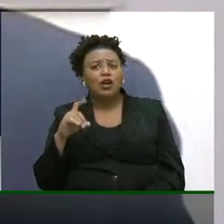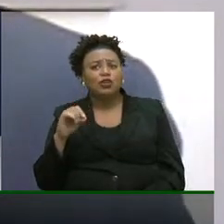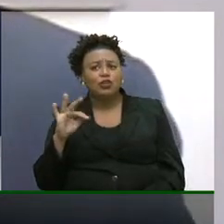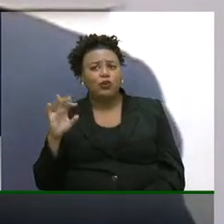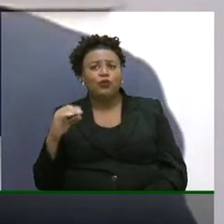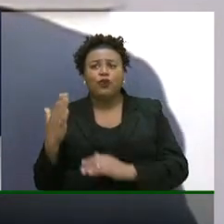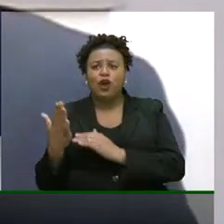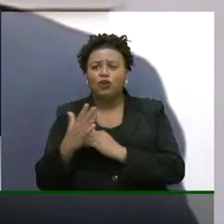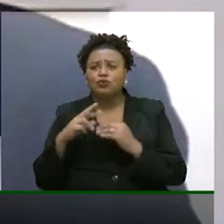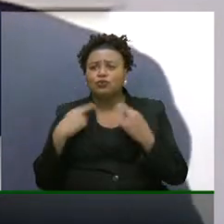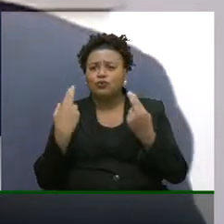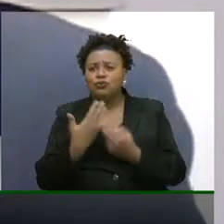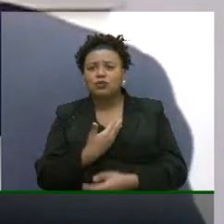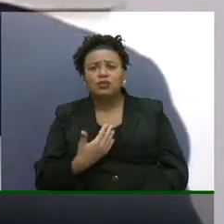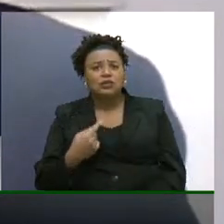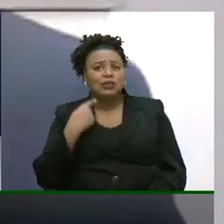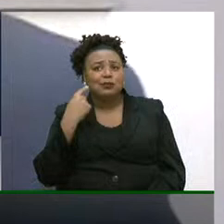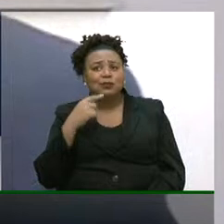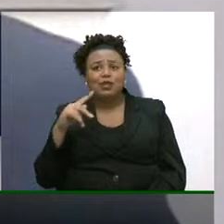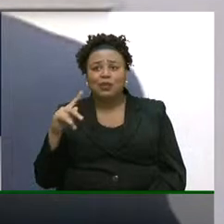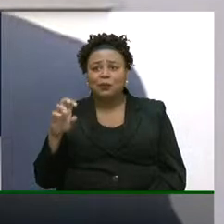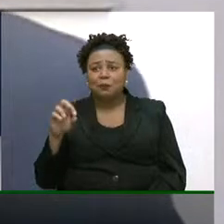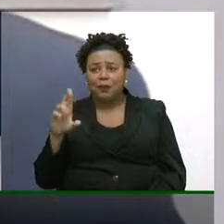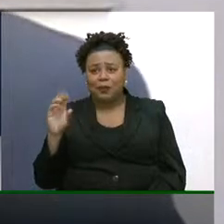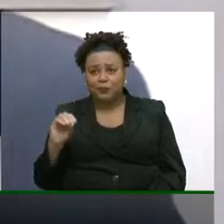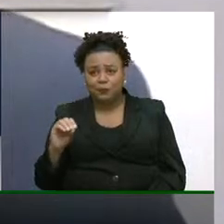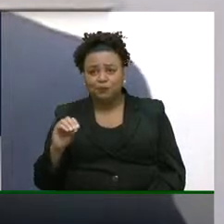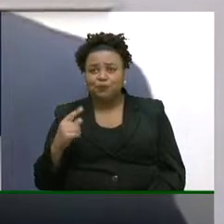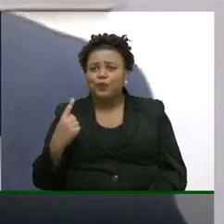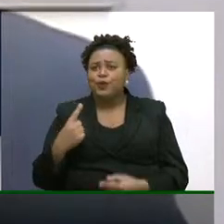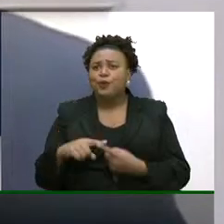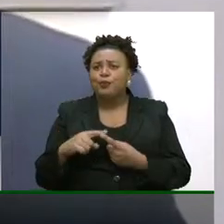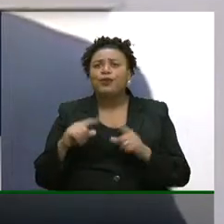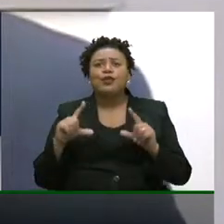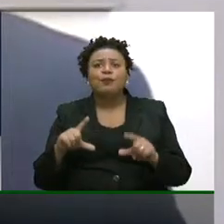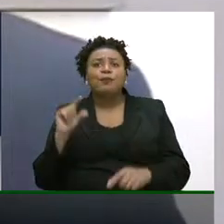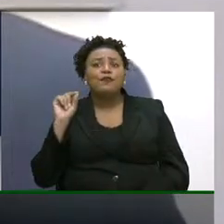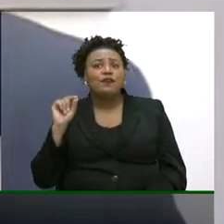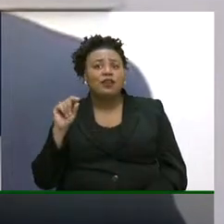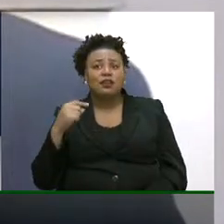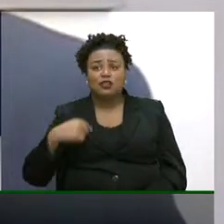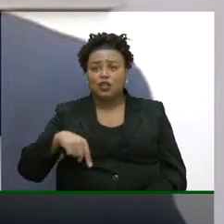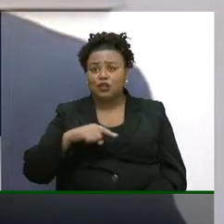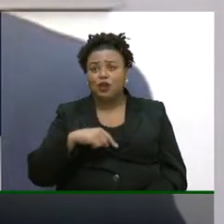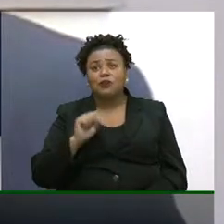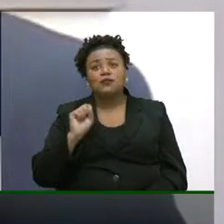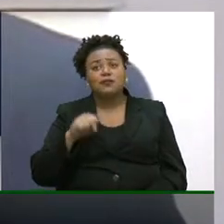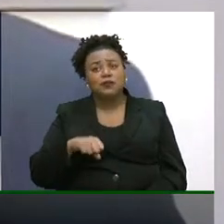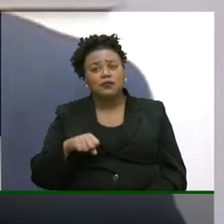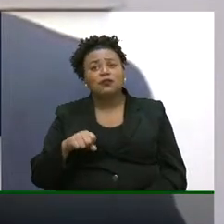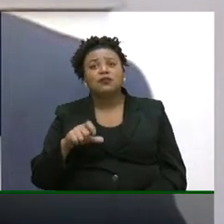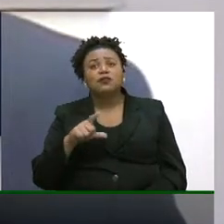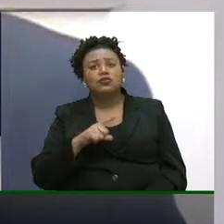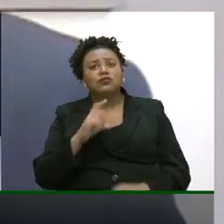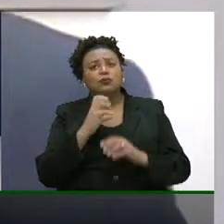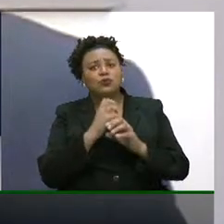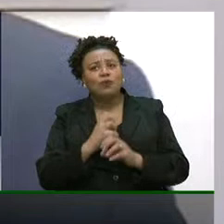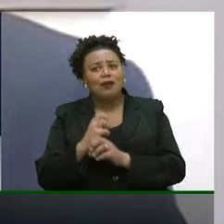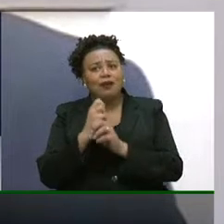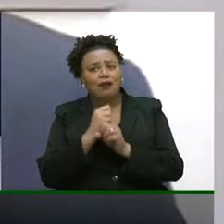audiência pública, deputado Pedro Pereira. Por que a preferência, senhor presidente? Nós chegamos, sim, a um cálculo